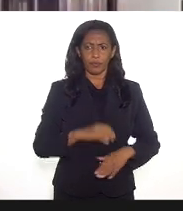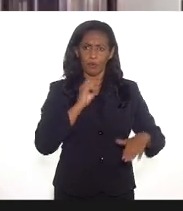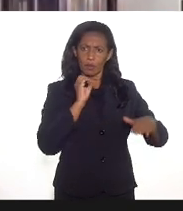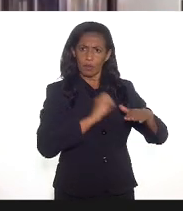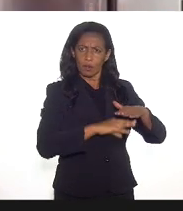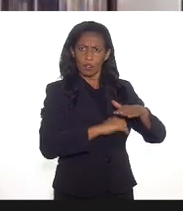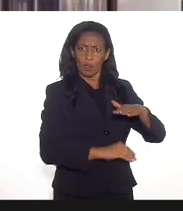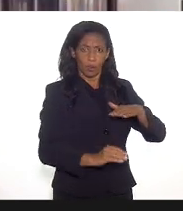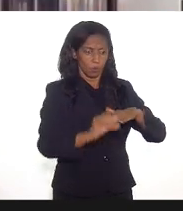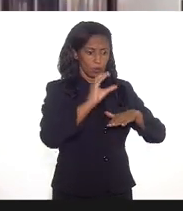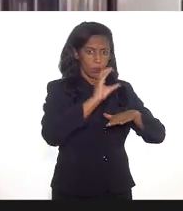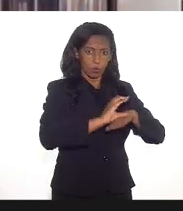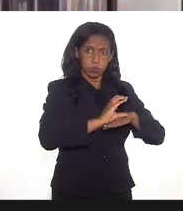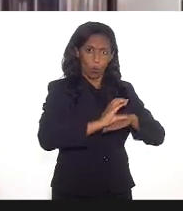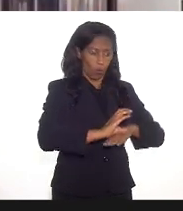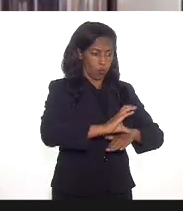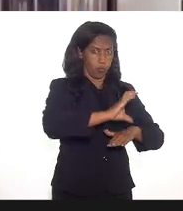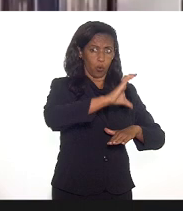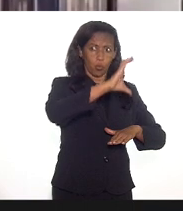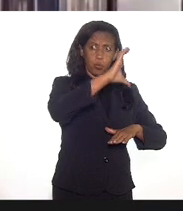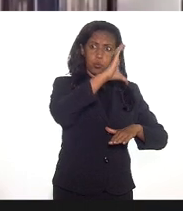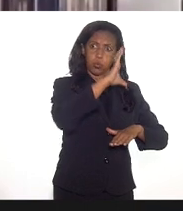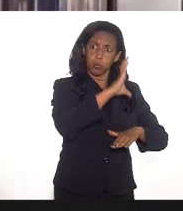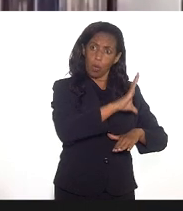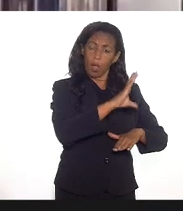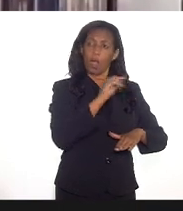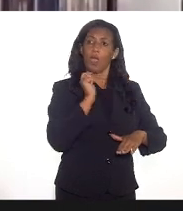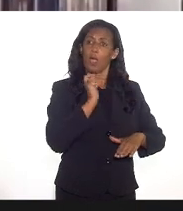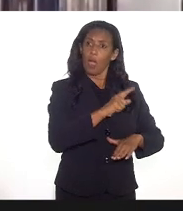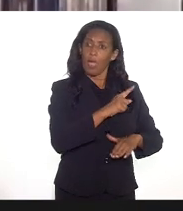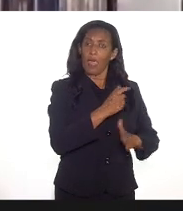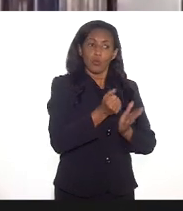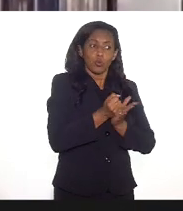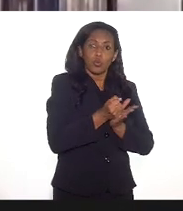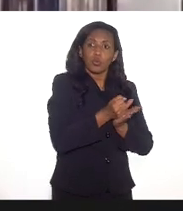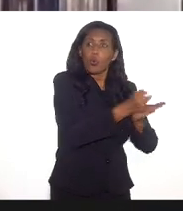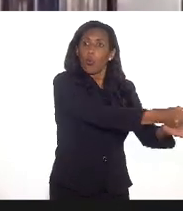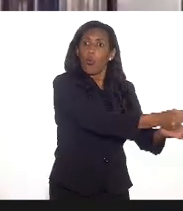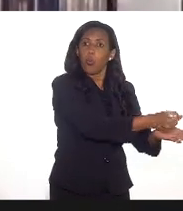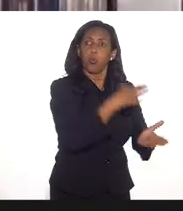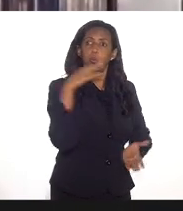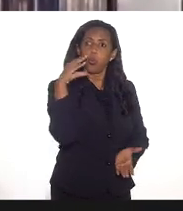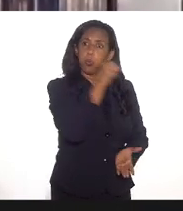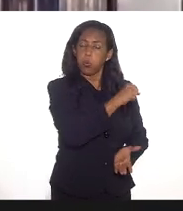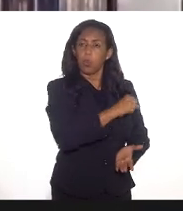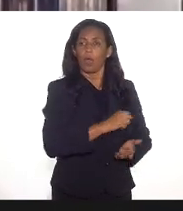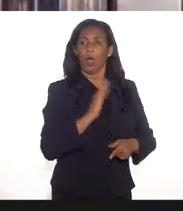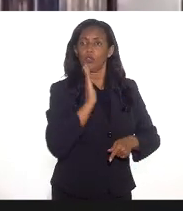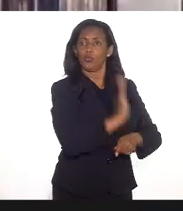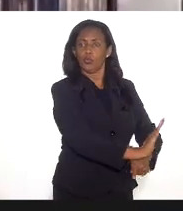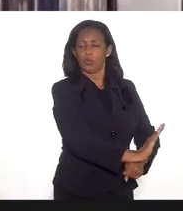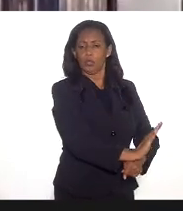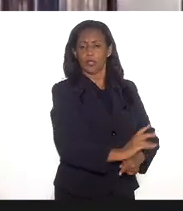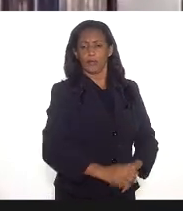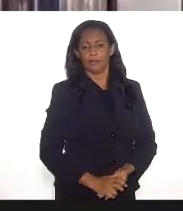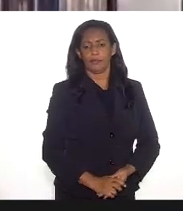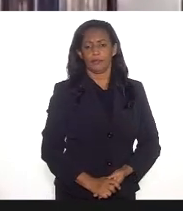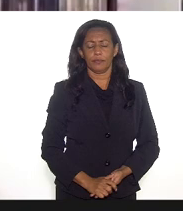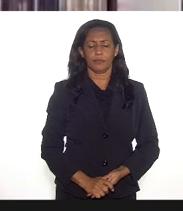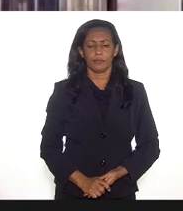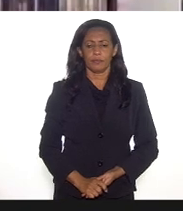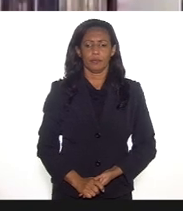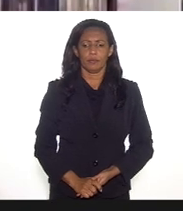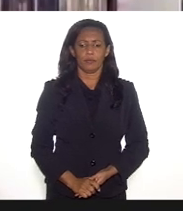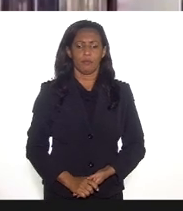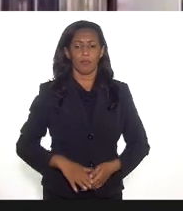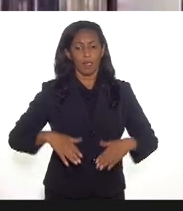seu volume de recursos existentes, então vem no socorro para superar exatamente essas dificuldades.